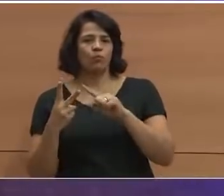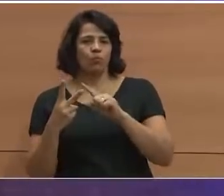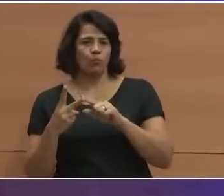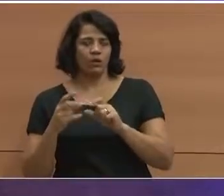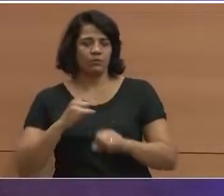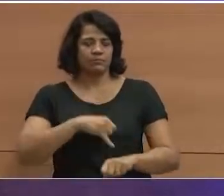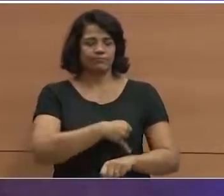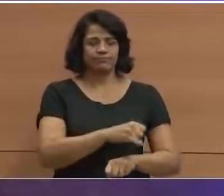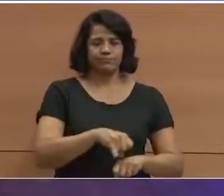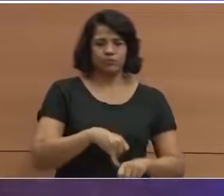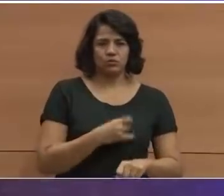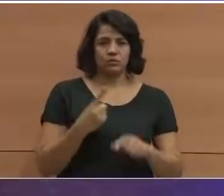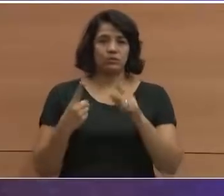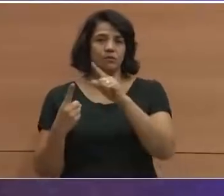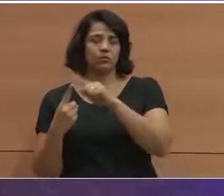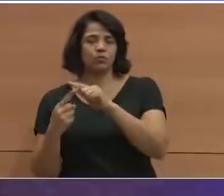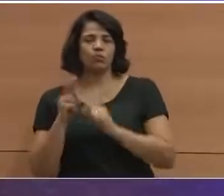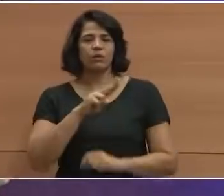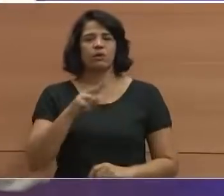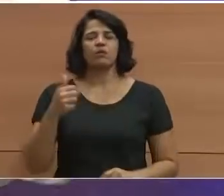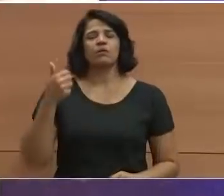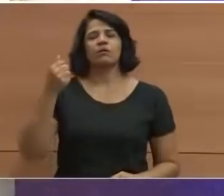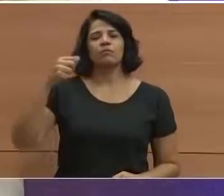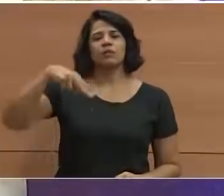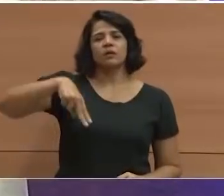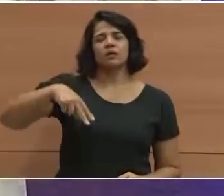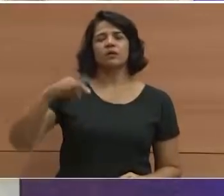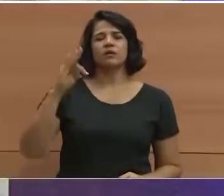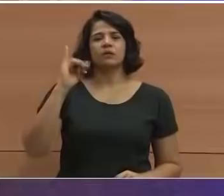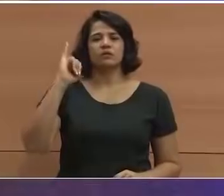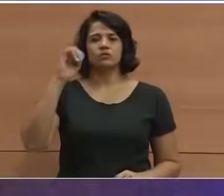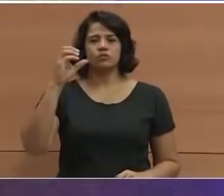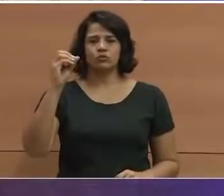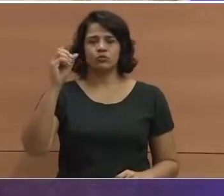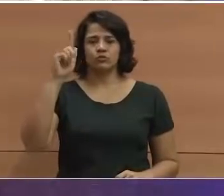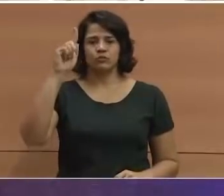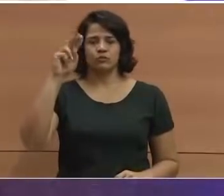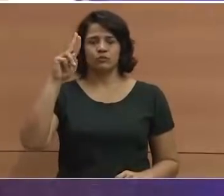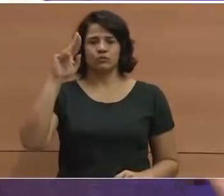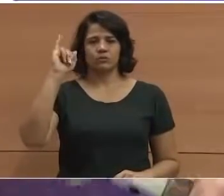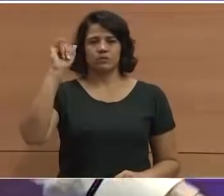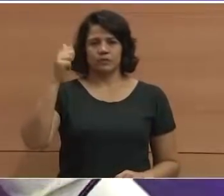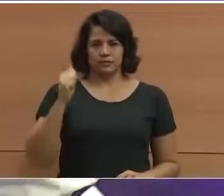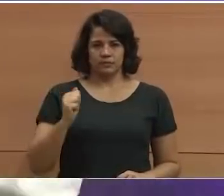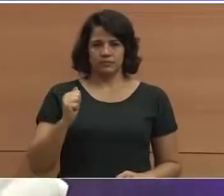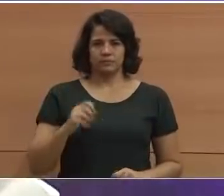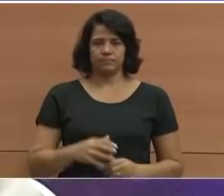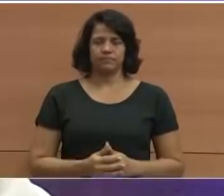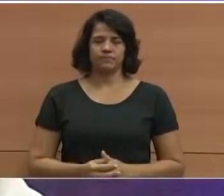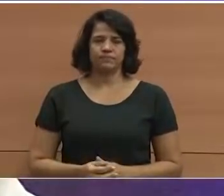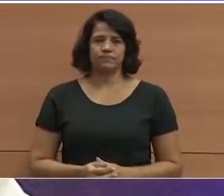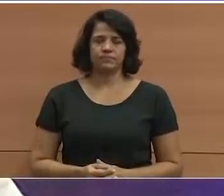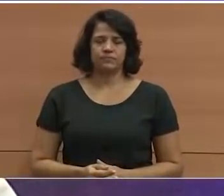ajuda desses servos do passado, nós temos essas duas linhas apresentadas na